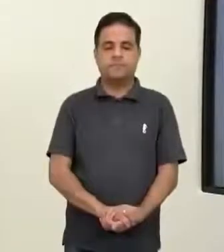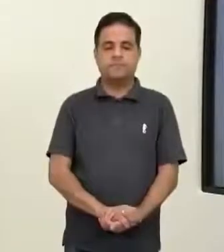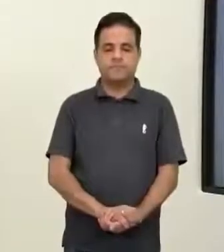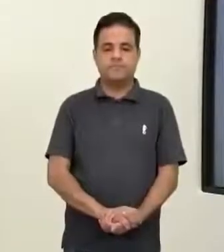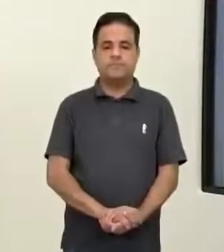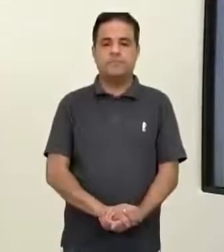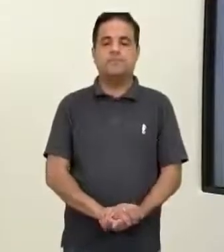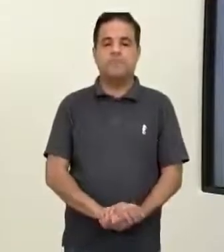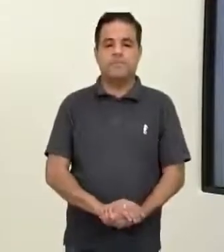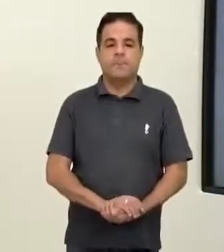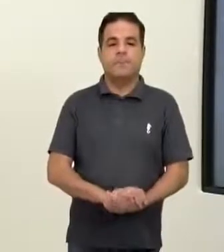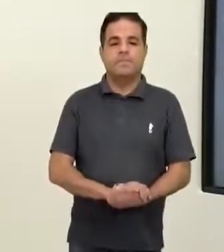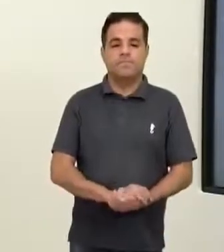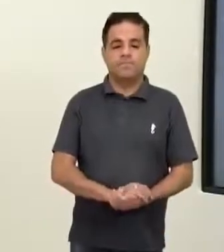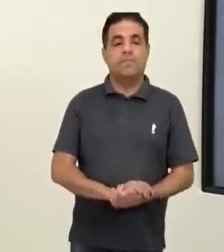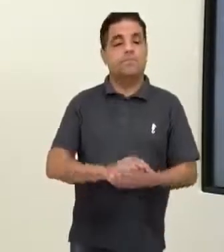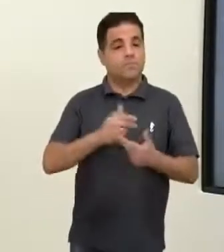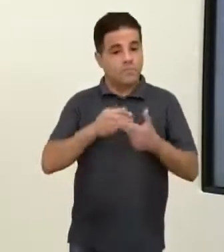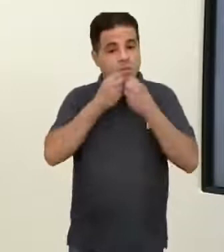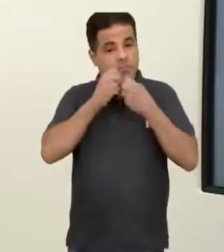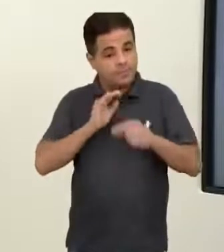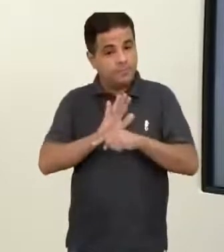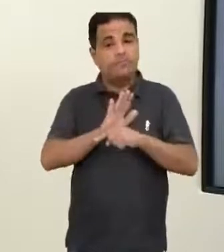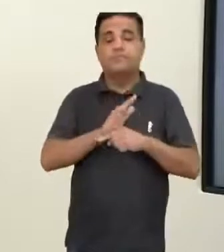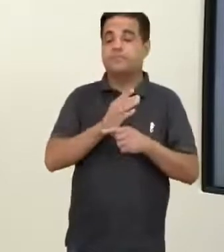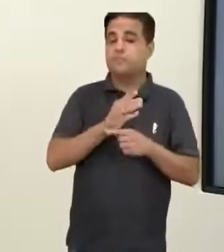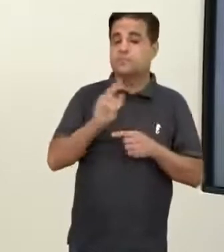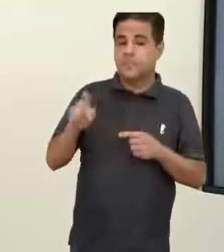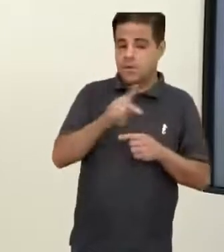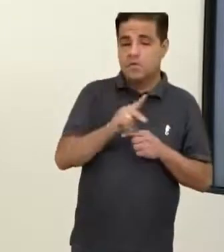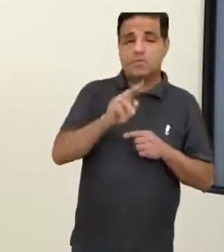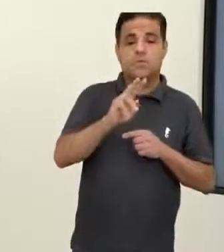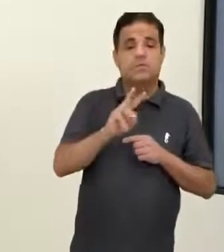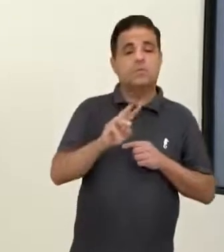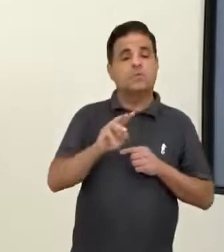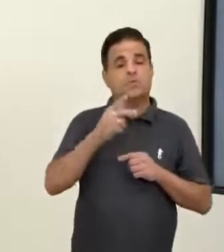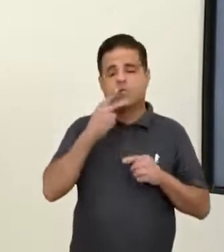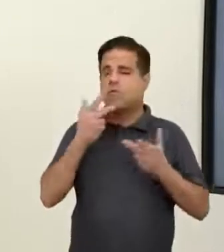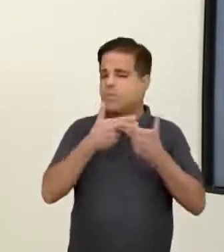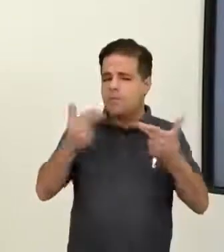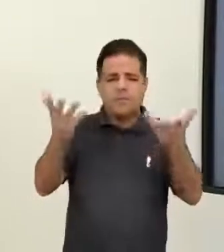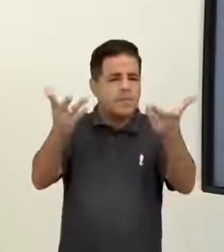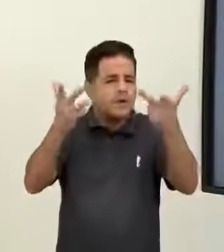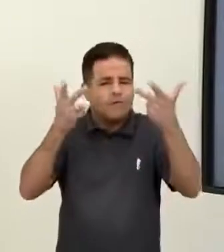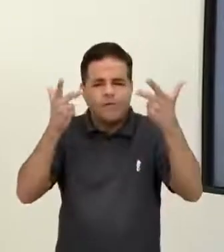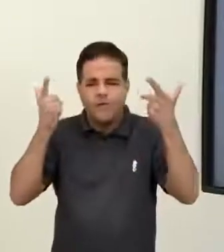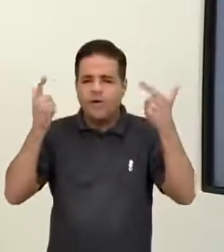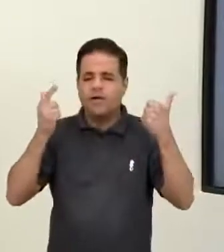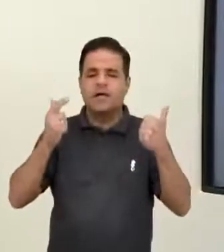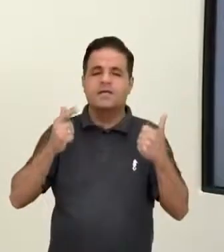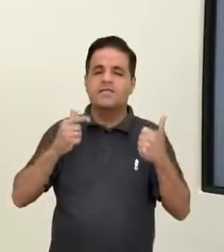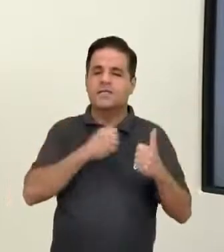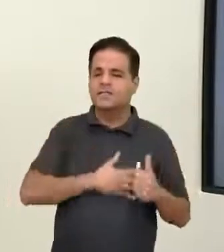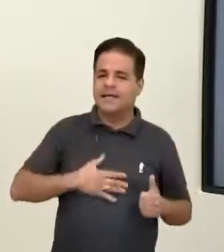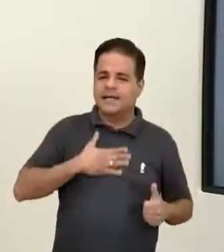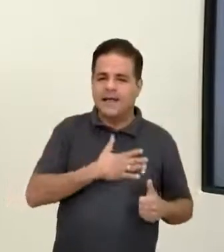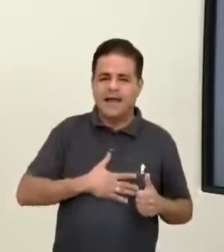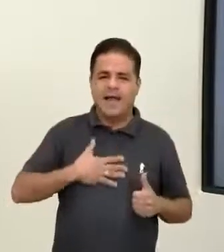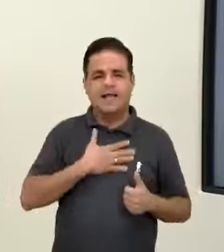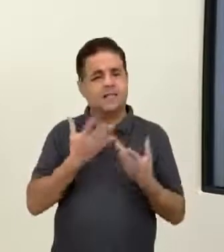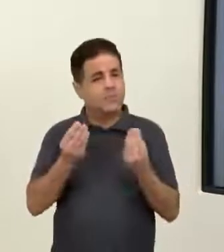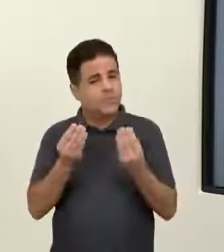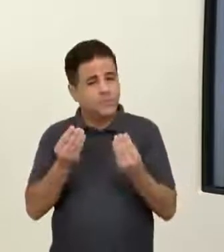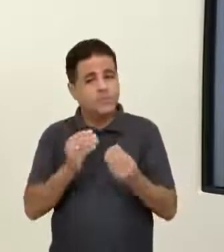Pro Ronaldo diz, situação favorável, o professor Hilton é algo maravilhoso, quando agrada